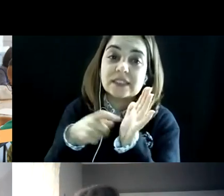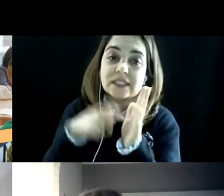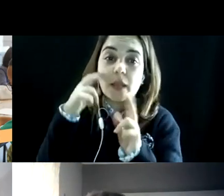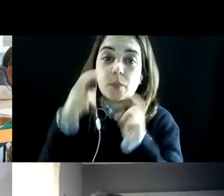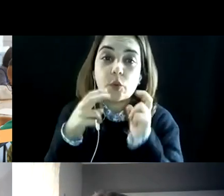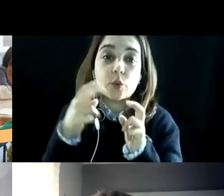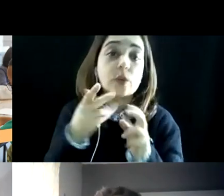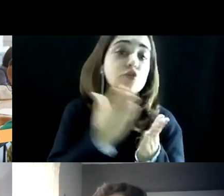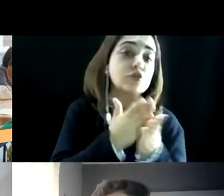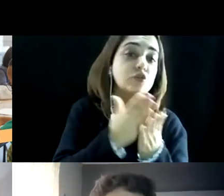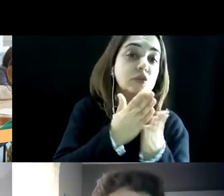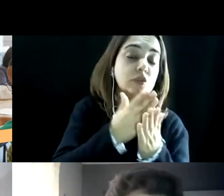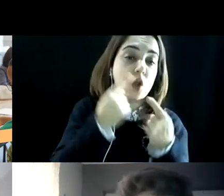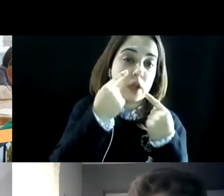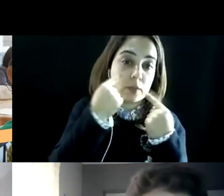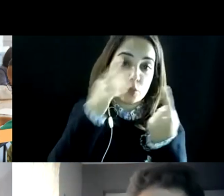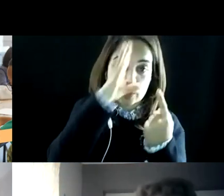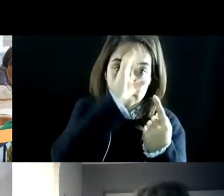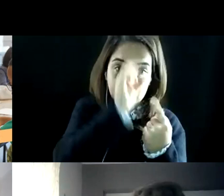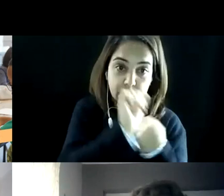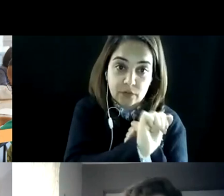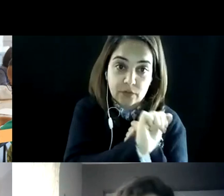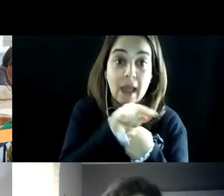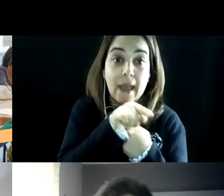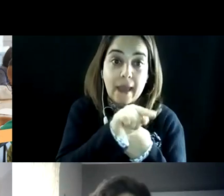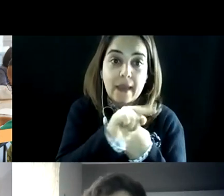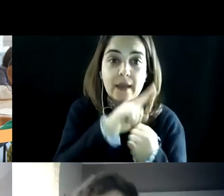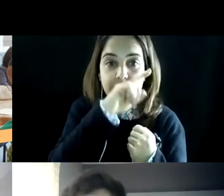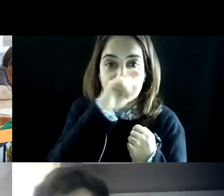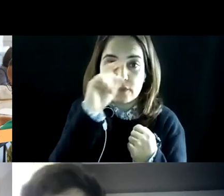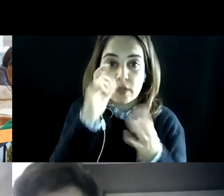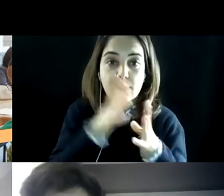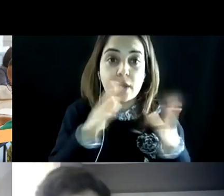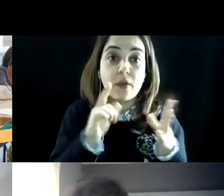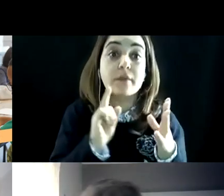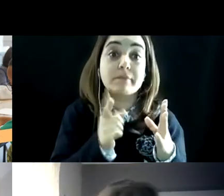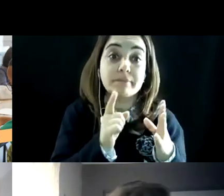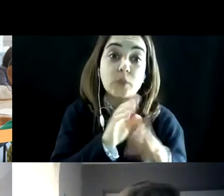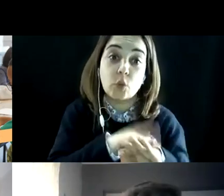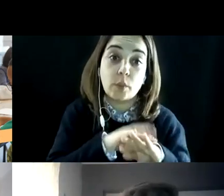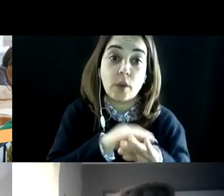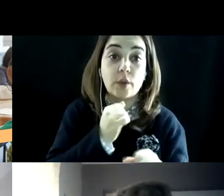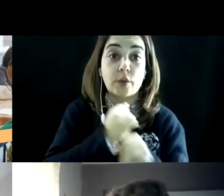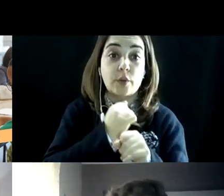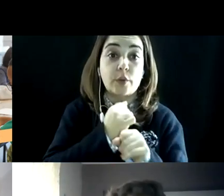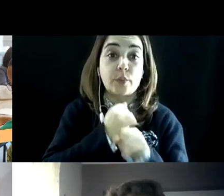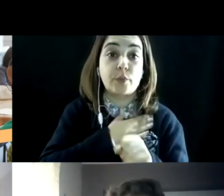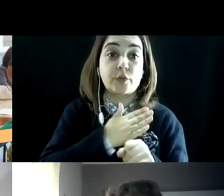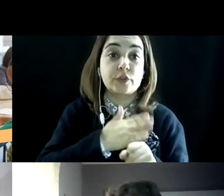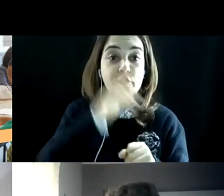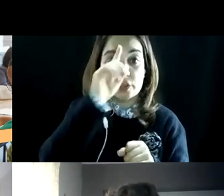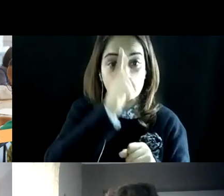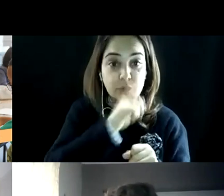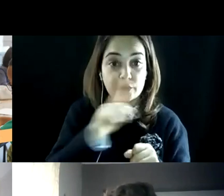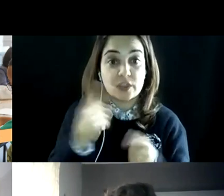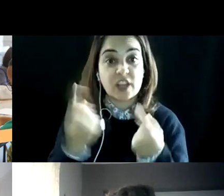escolas públicas, e as escolas públicas têm uma dificuldade, que é os professores que têm, mas muitas vezes estabelecem parcerias,